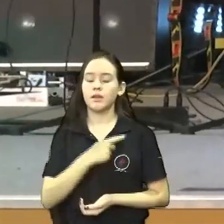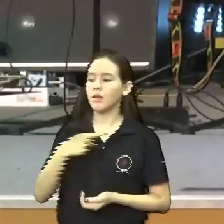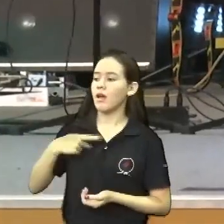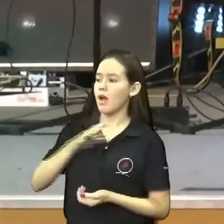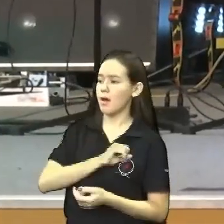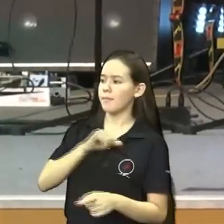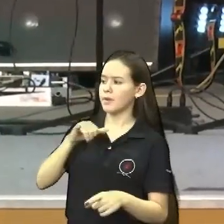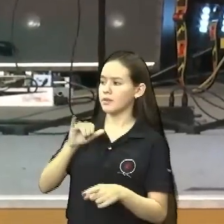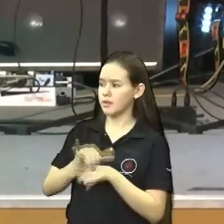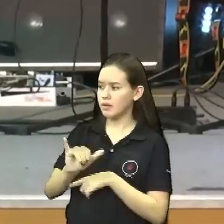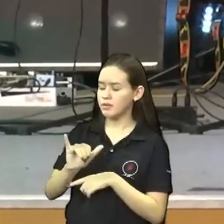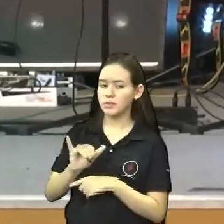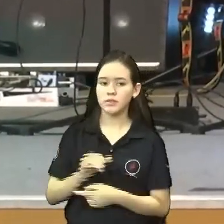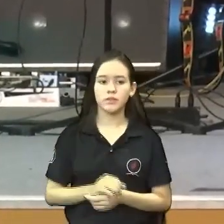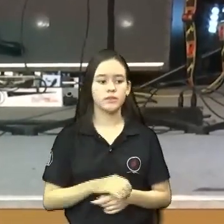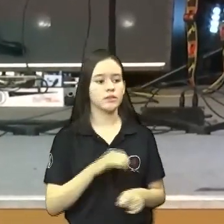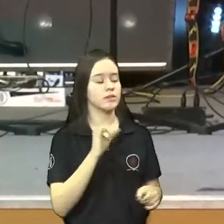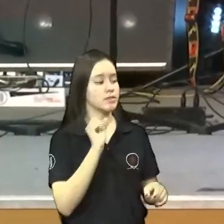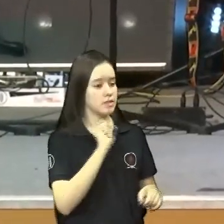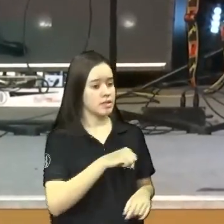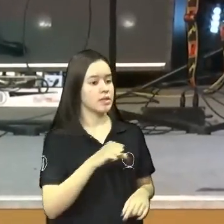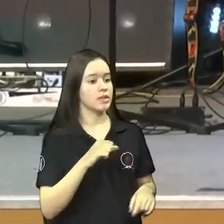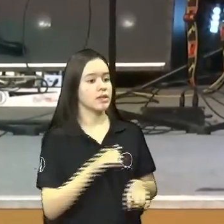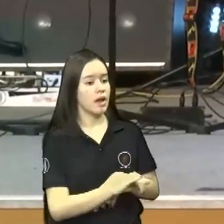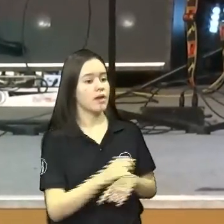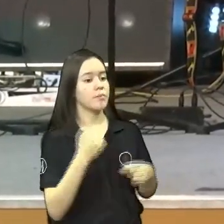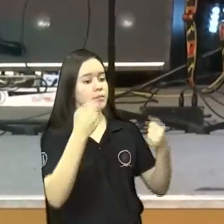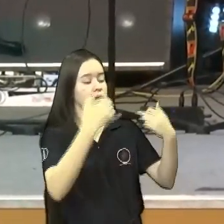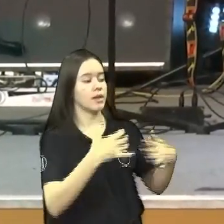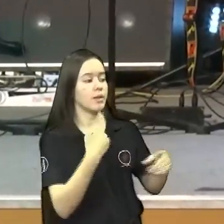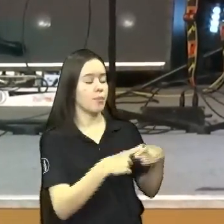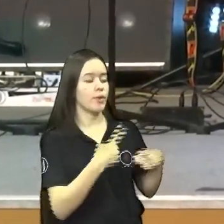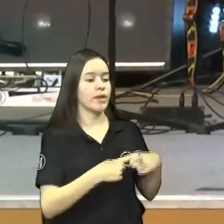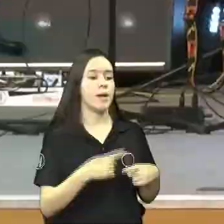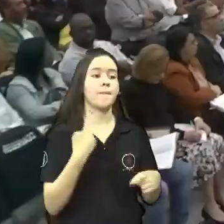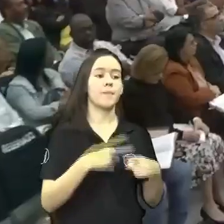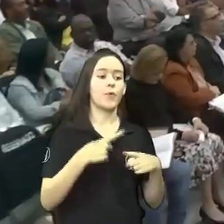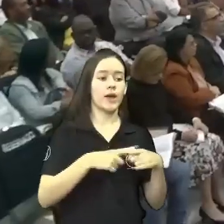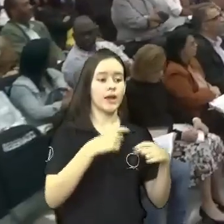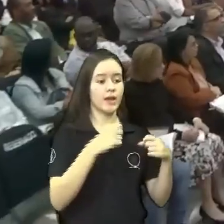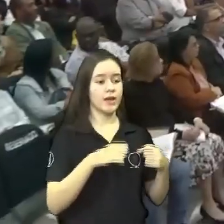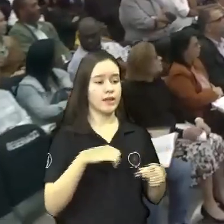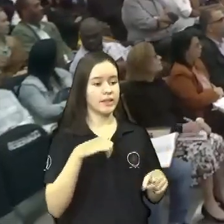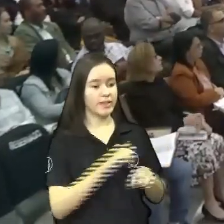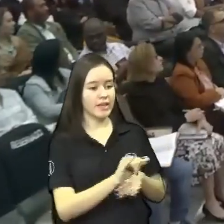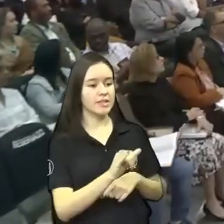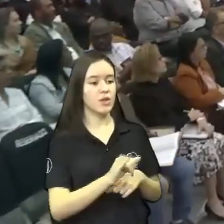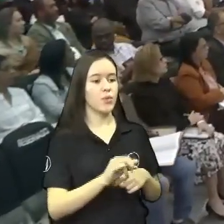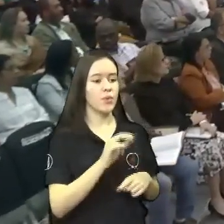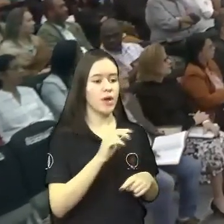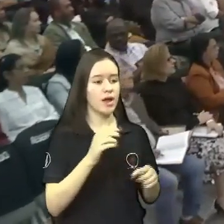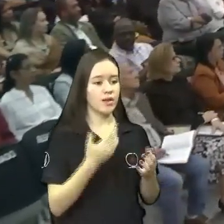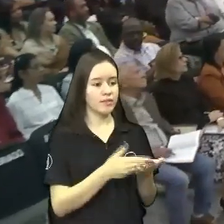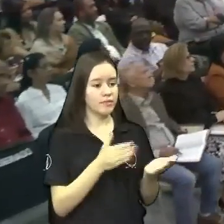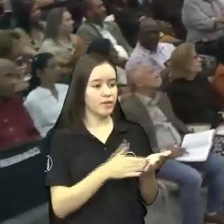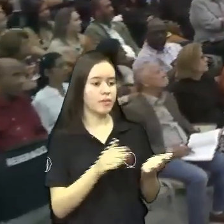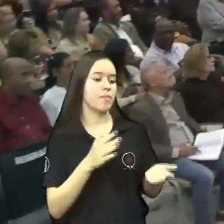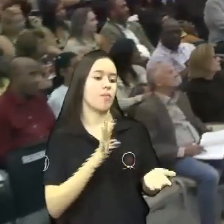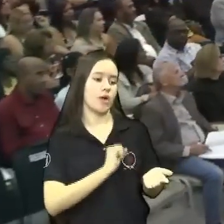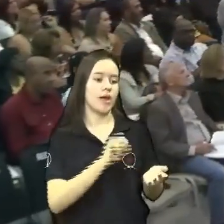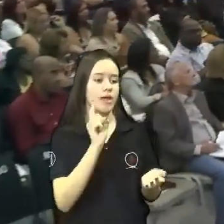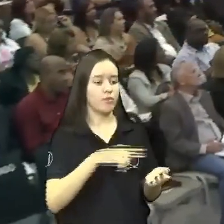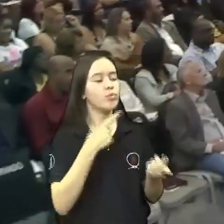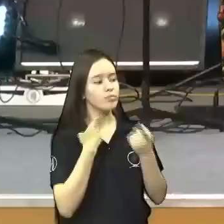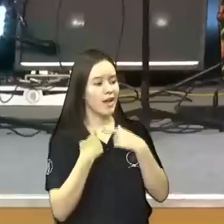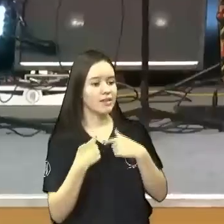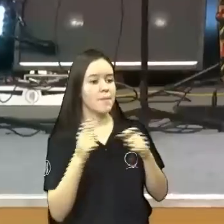eu falei trai e eu vou dizer porque porque a traição não tem a ver com amor tem a ver com a vontade o cara pode